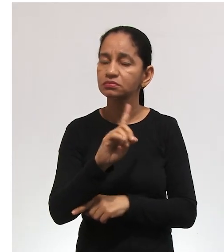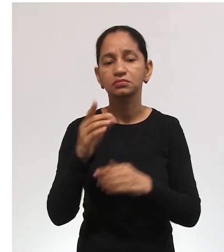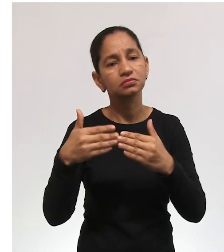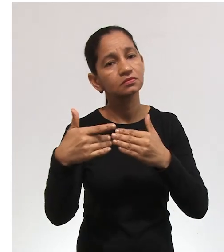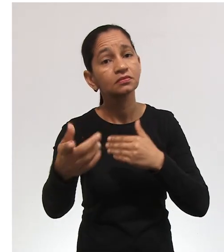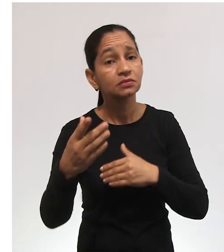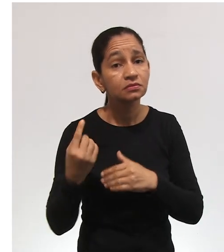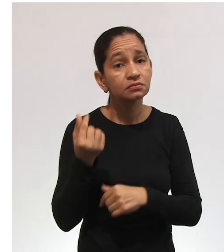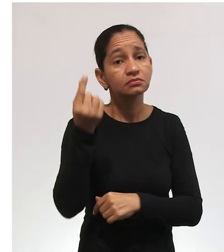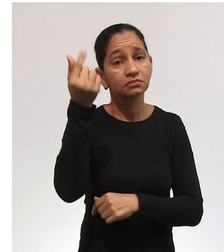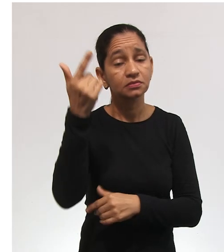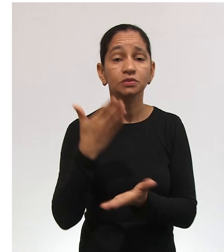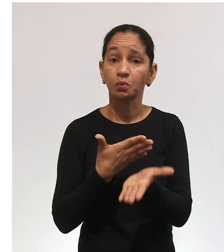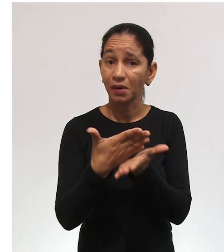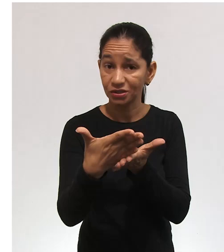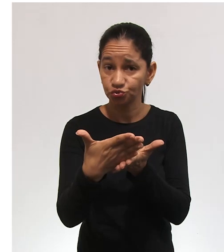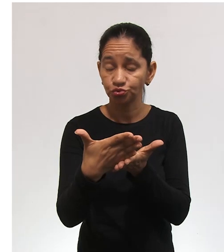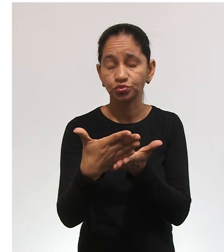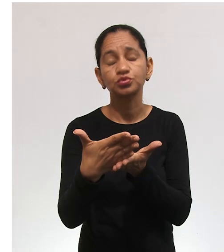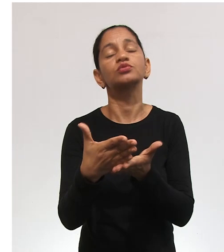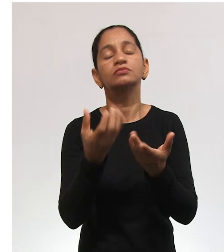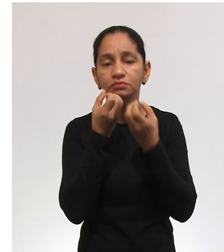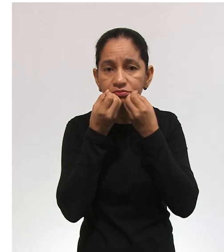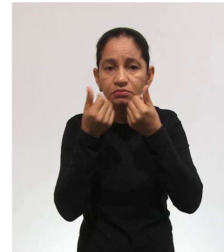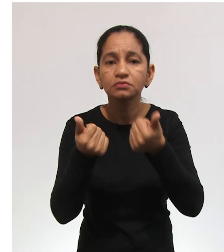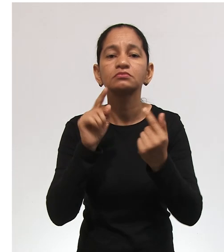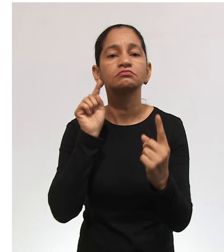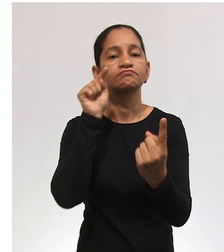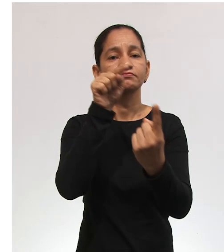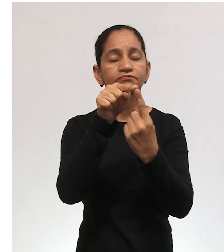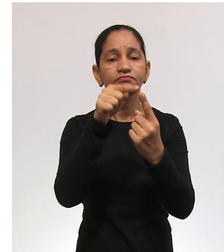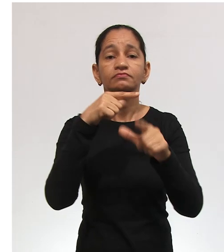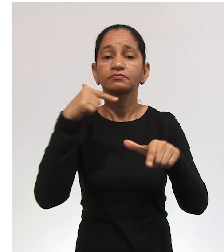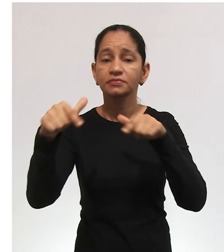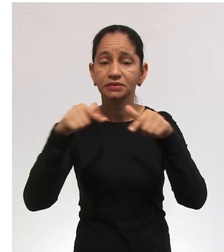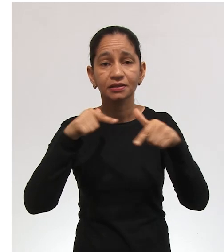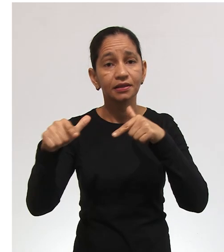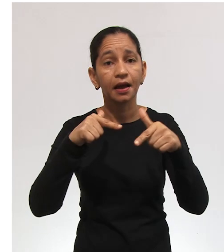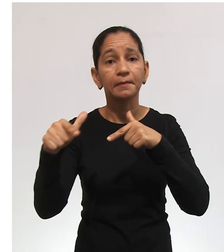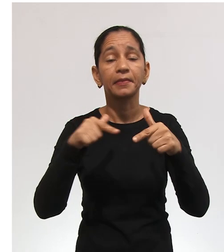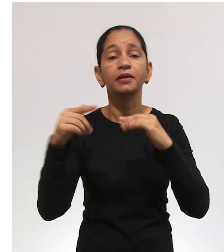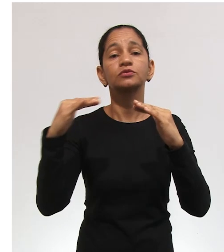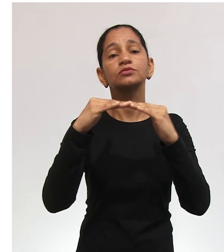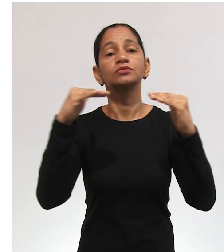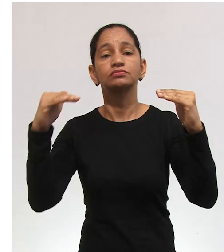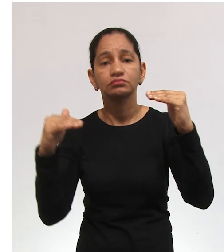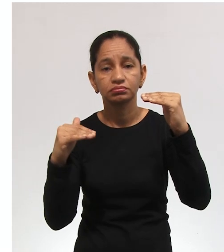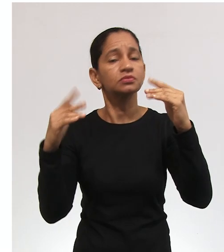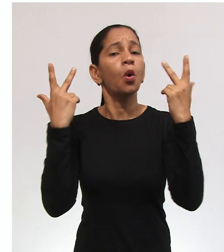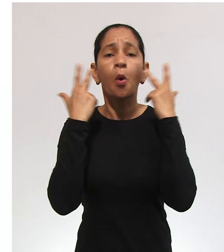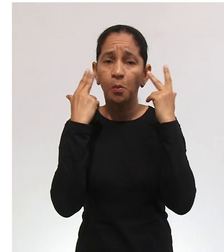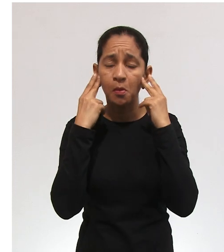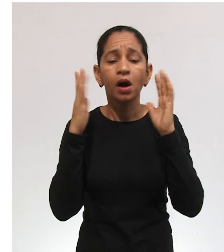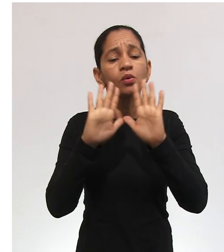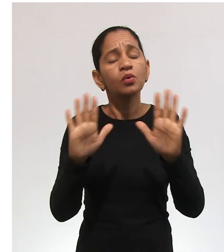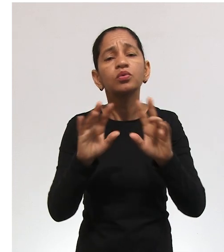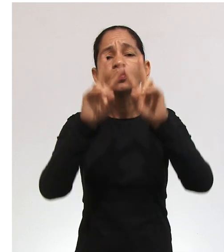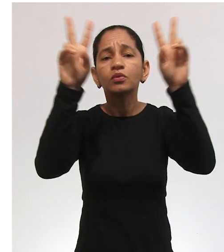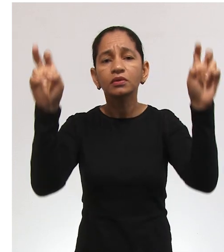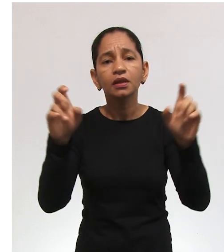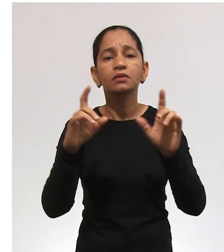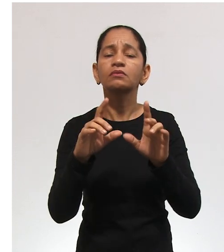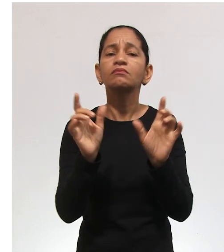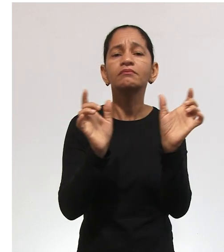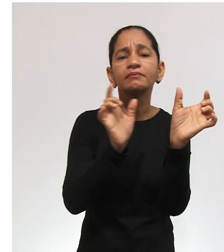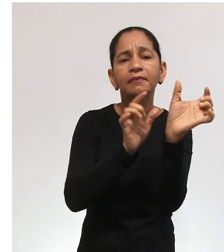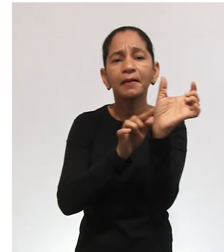do capitalismo, a gente pudesse ter finalmente o trabalho subordinado. Bom, vamos falar um pouquinho